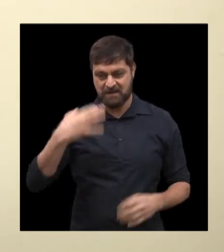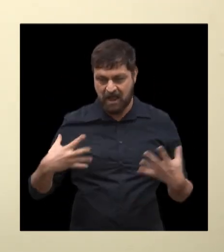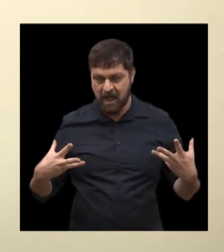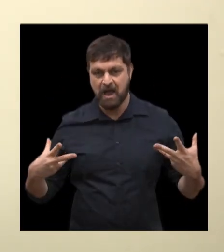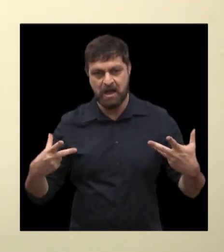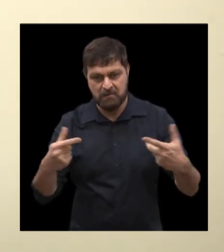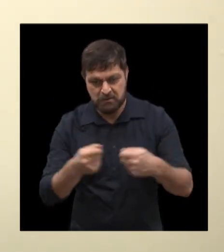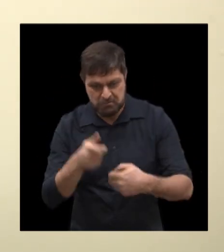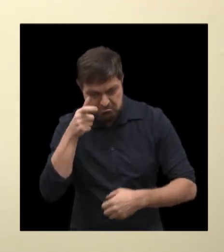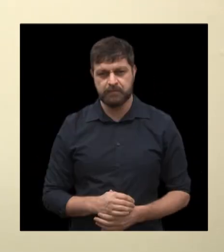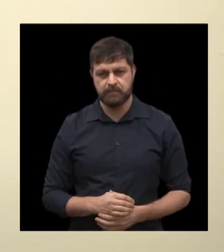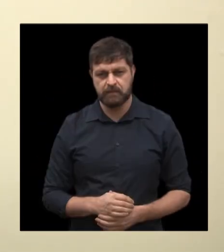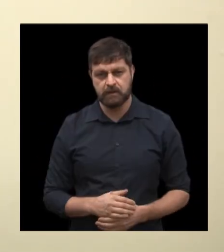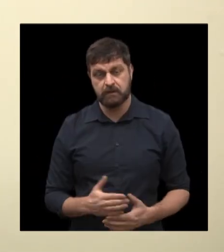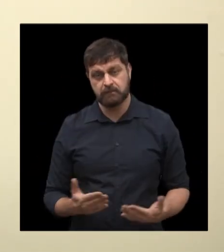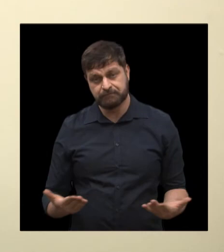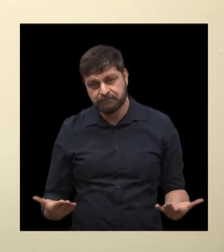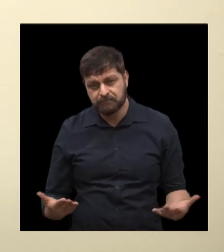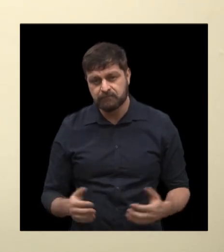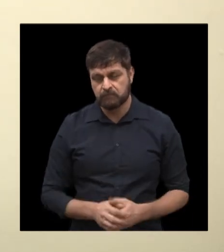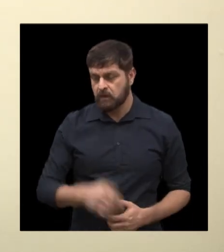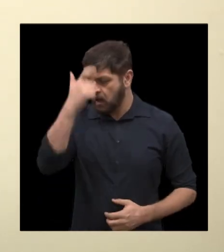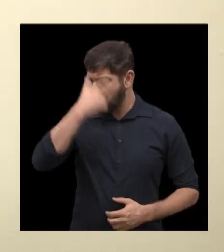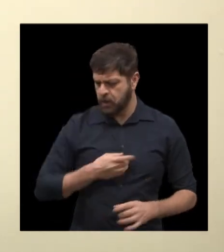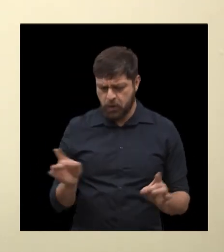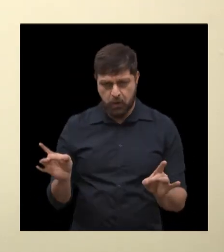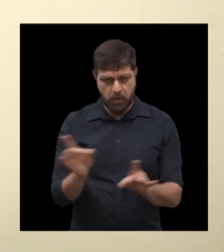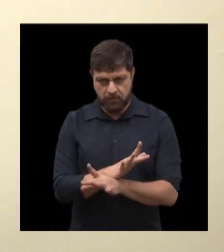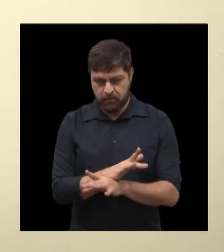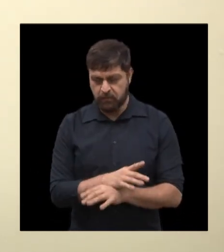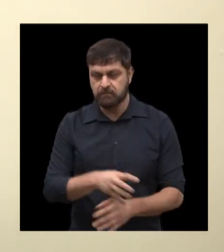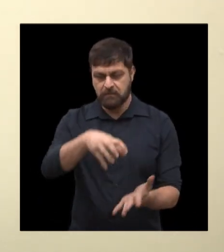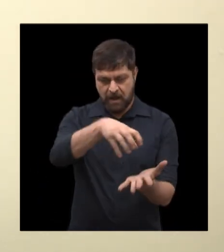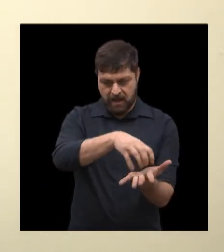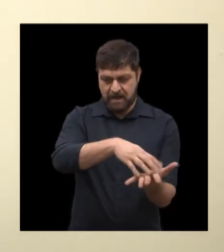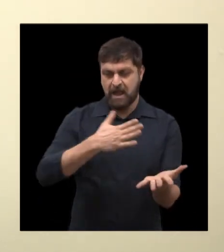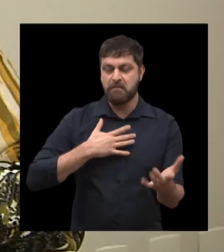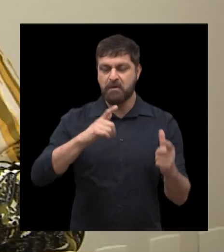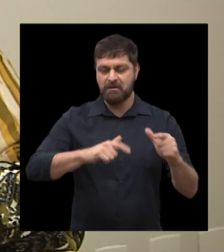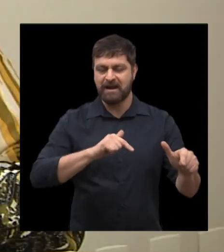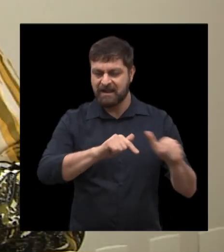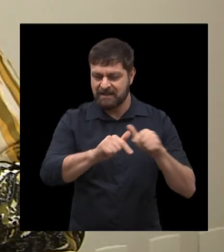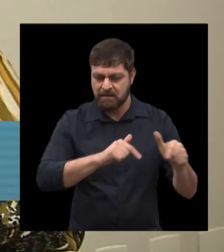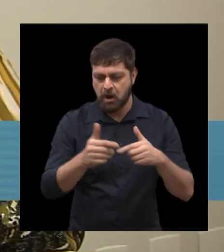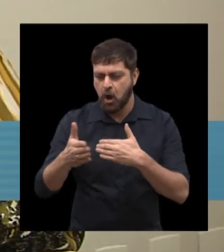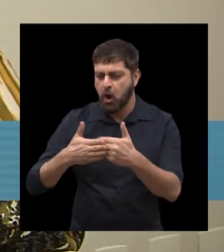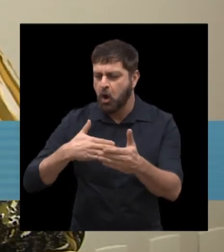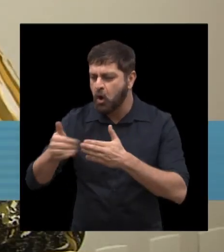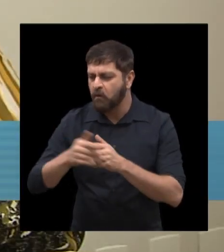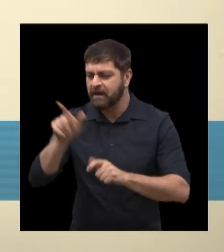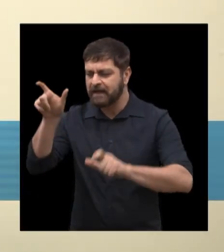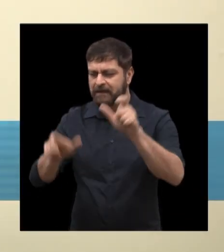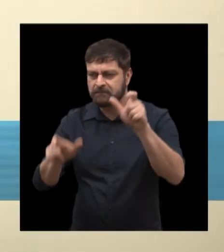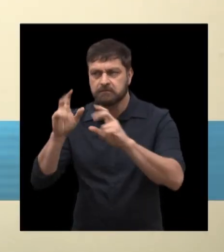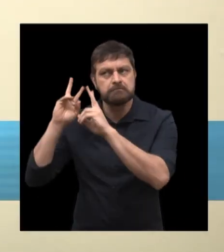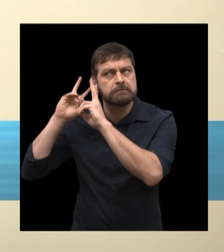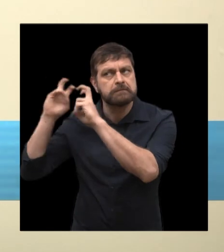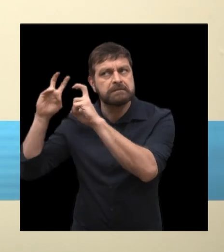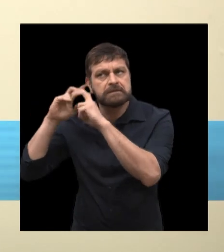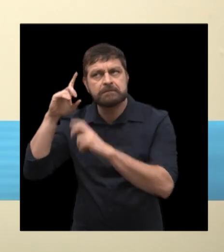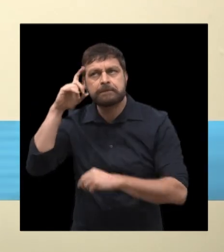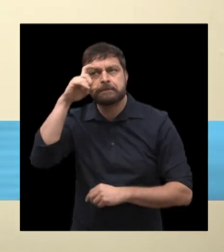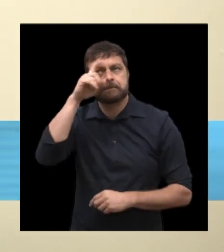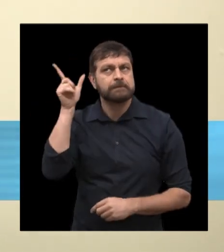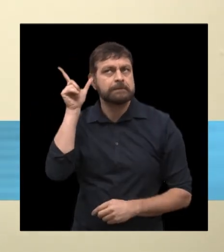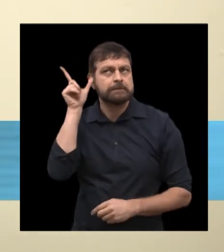mundo que tem interesse. Fico à disposição, deixo nossa clínica à disposição para que qualquer pessoa que tenha dificuldade